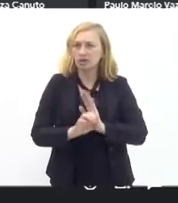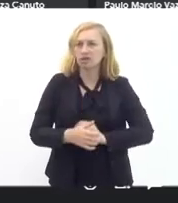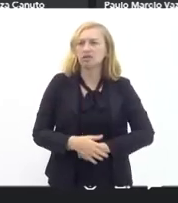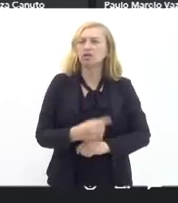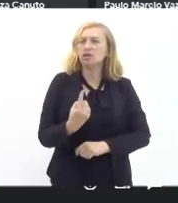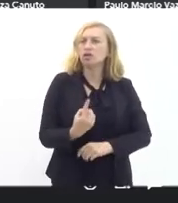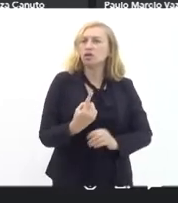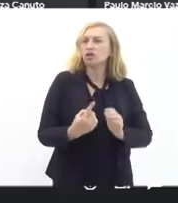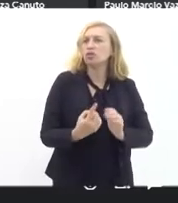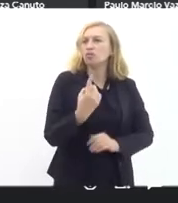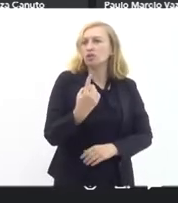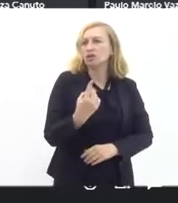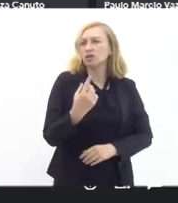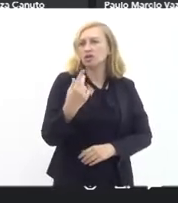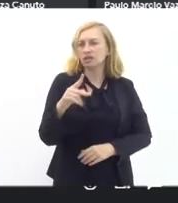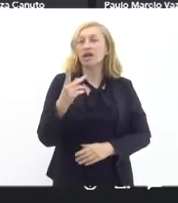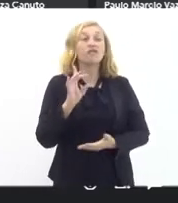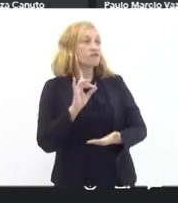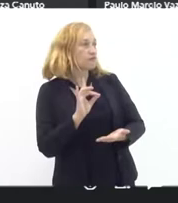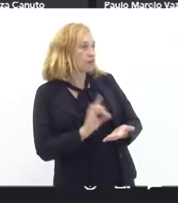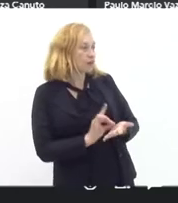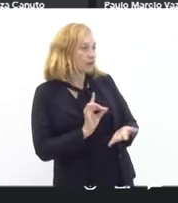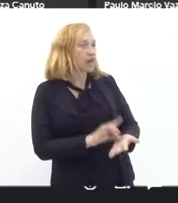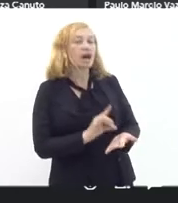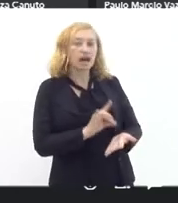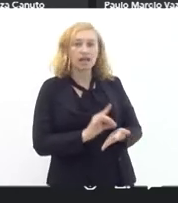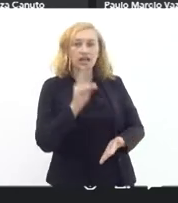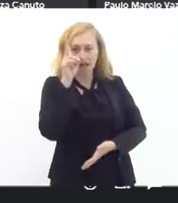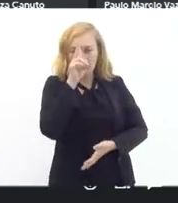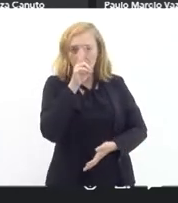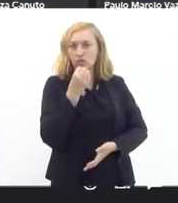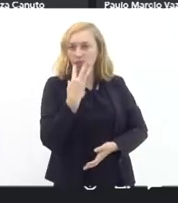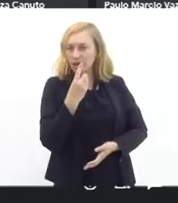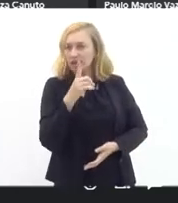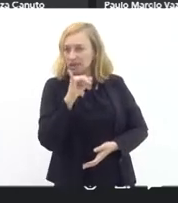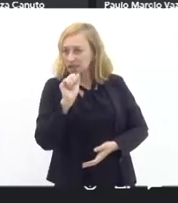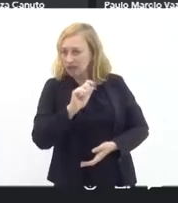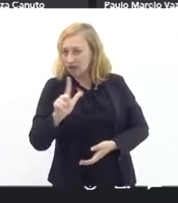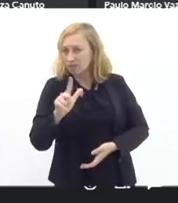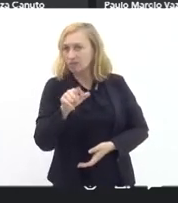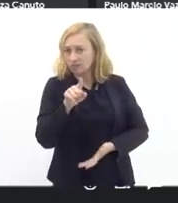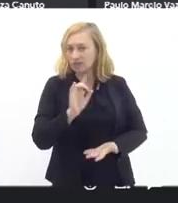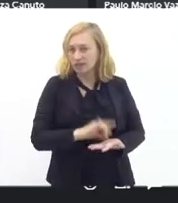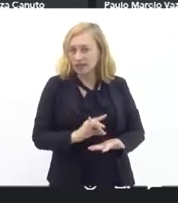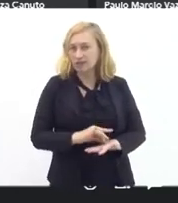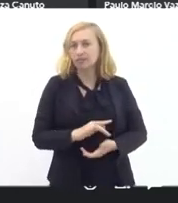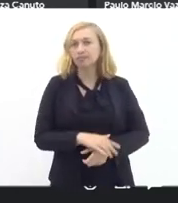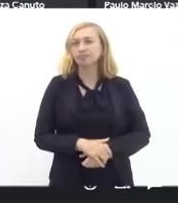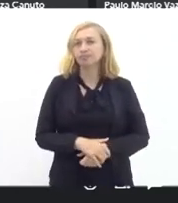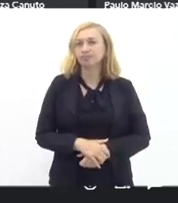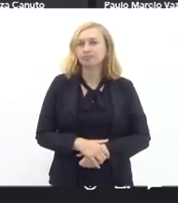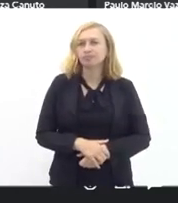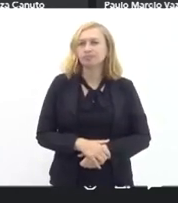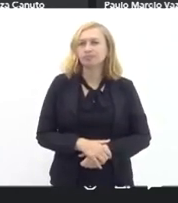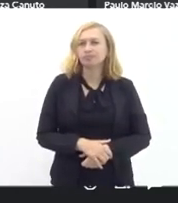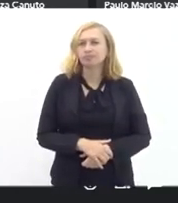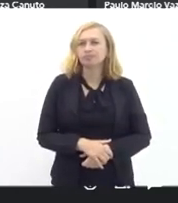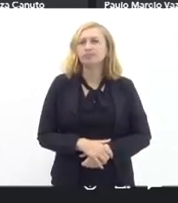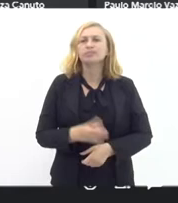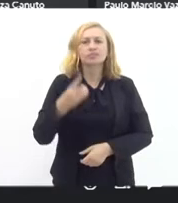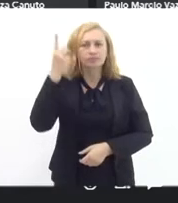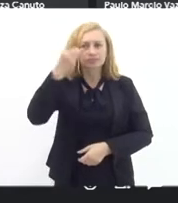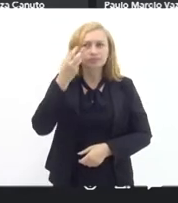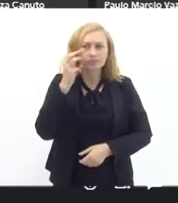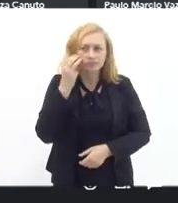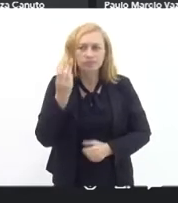Uma delas... Verdade, bem lembro, Daniel, verdade. O deputado Valdec